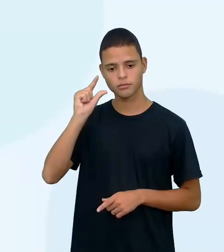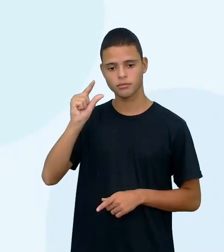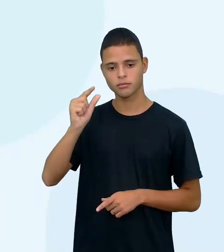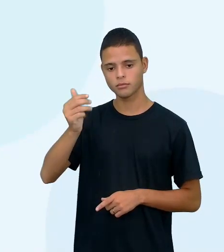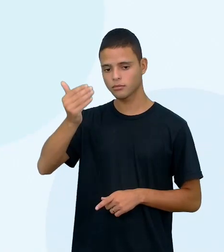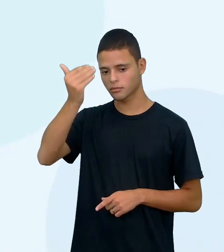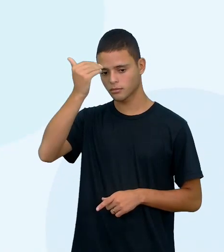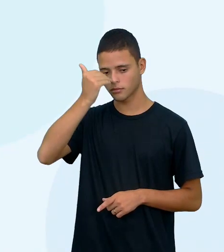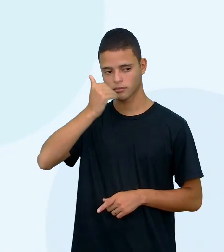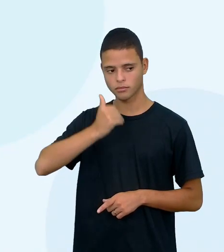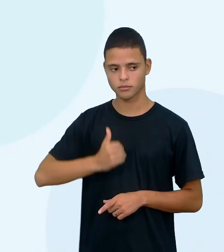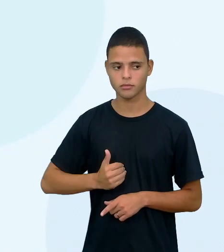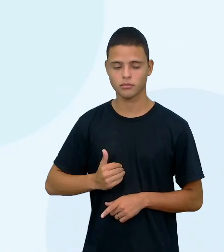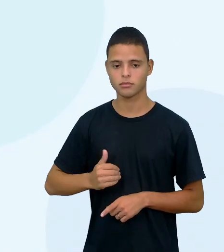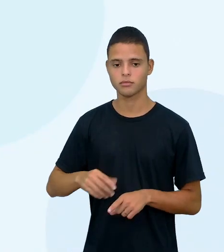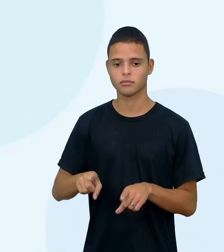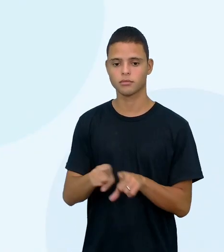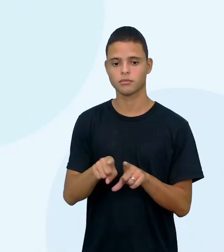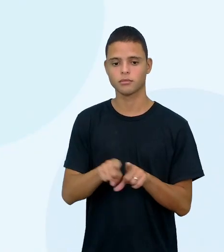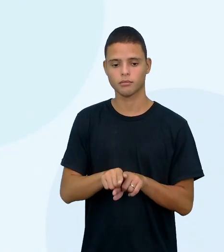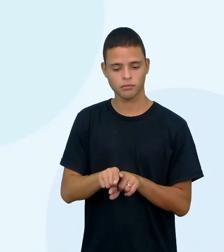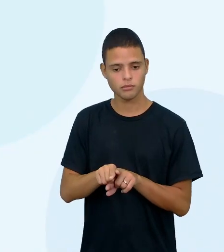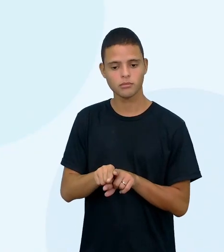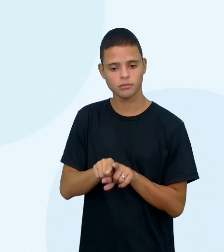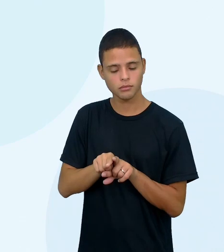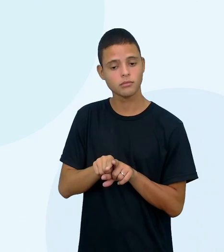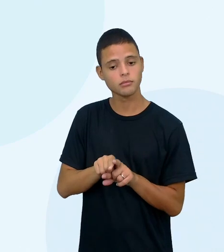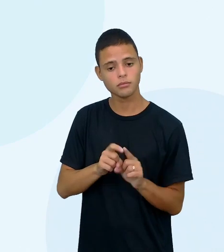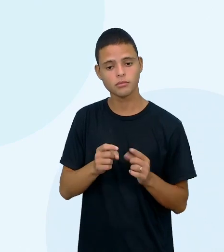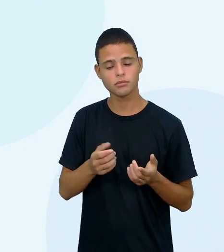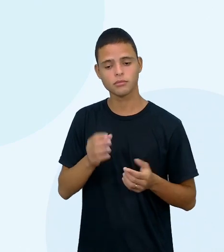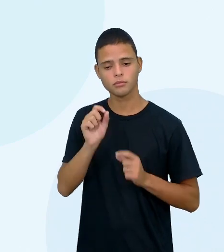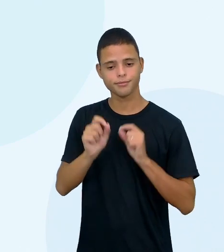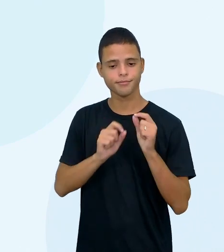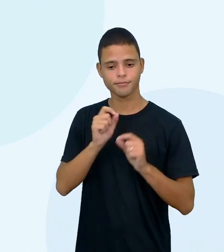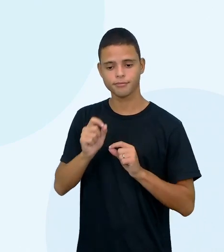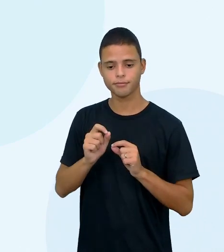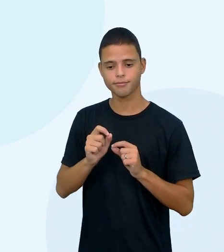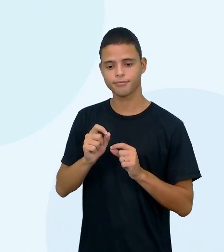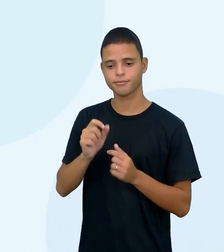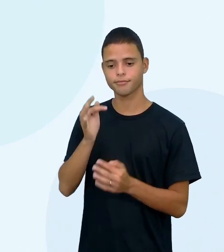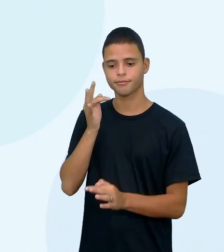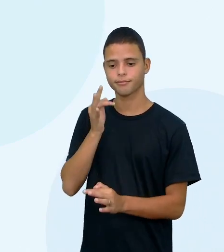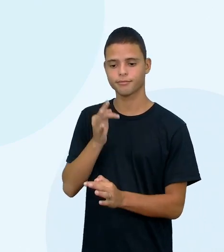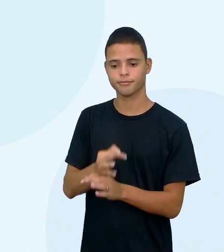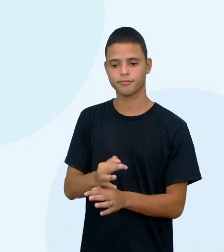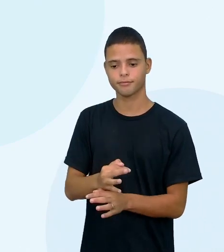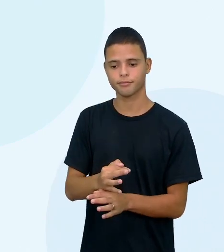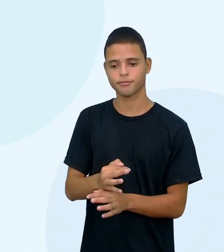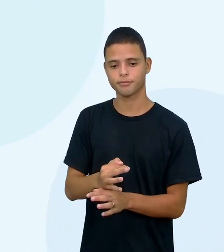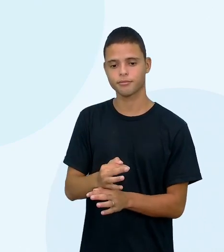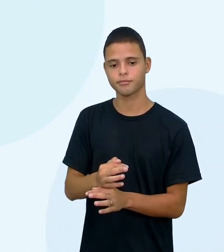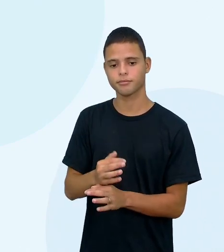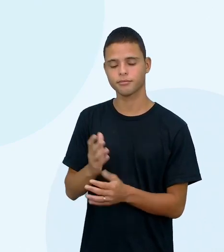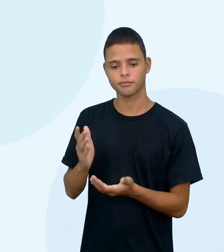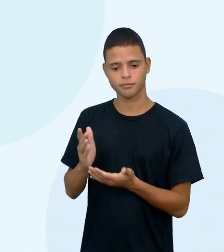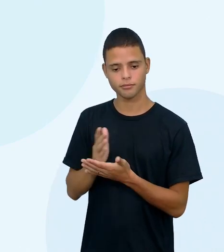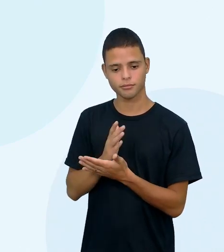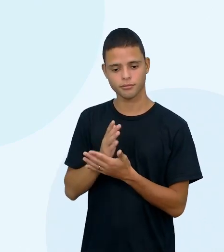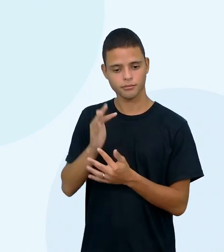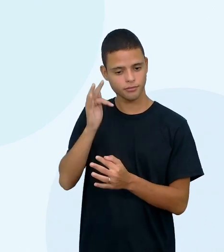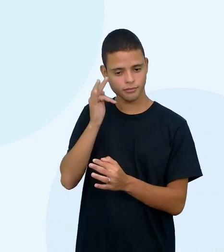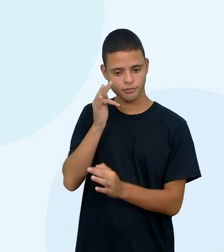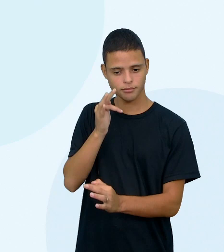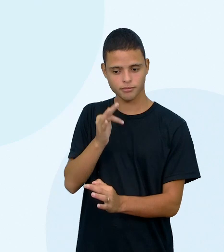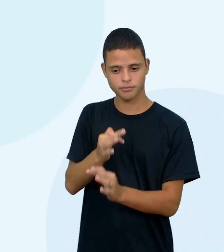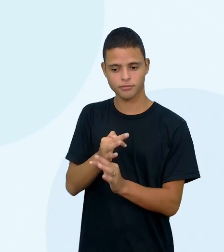da digestão. A gente tem o que a gente chama primeiro de fenômenos físicos. Esses fenômenos